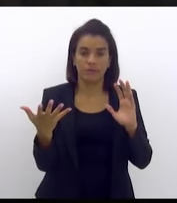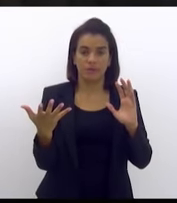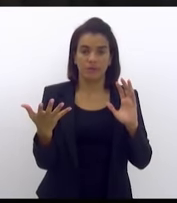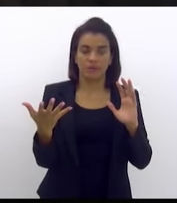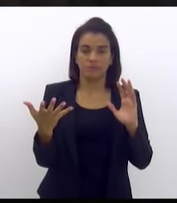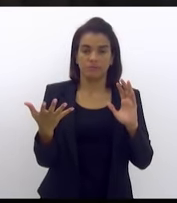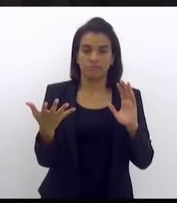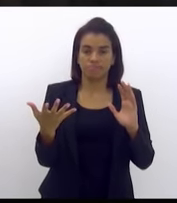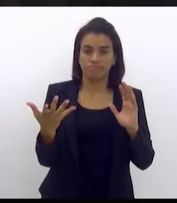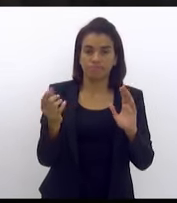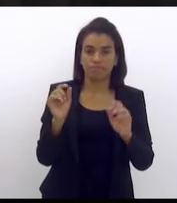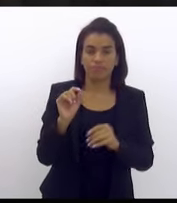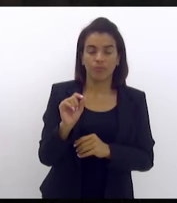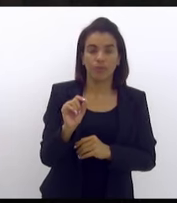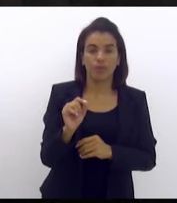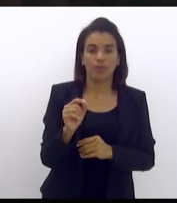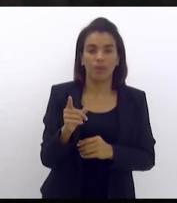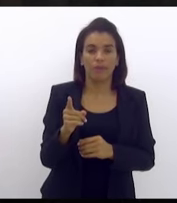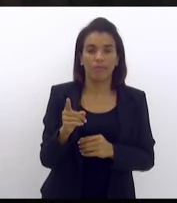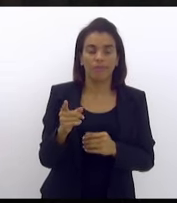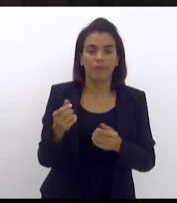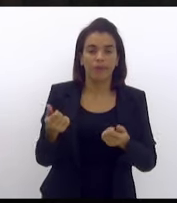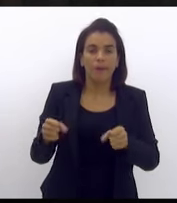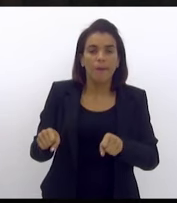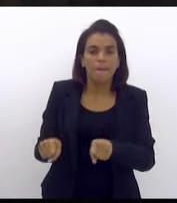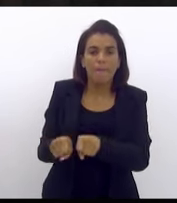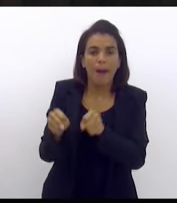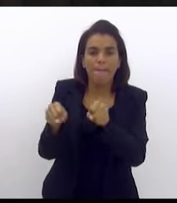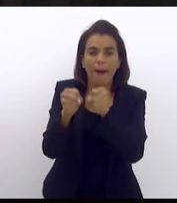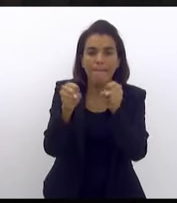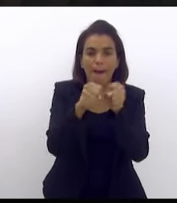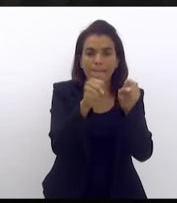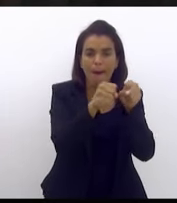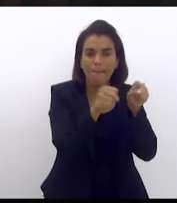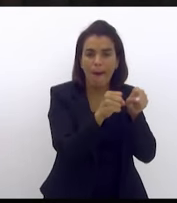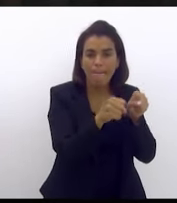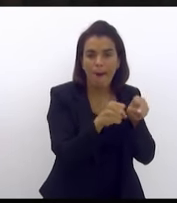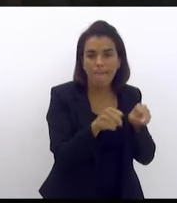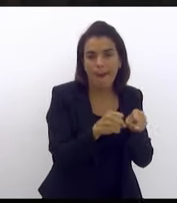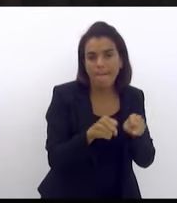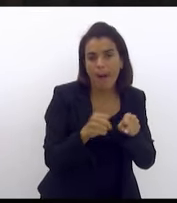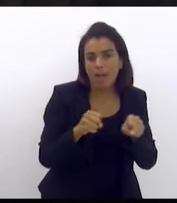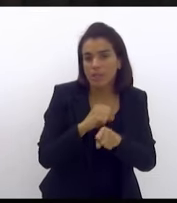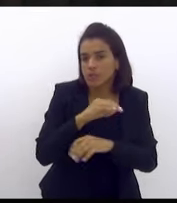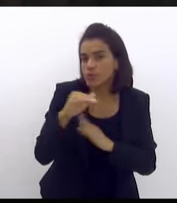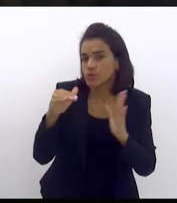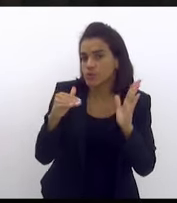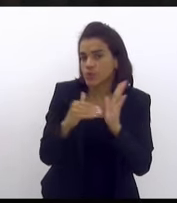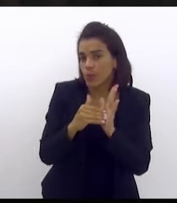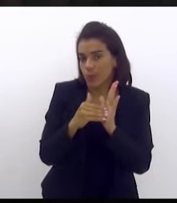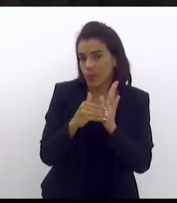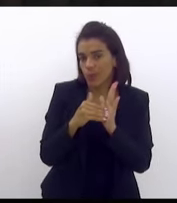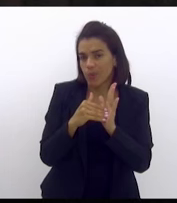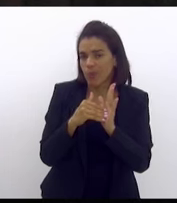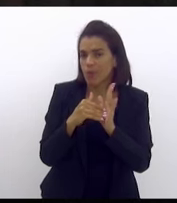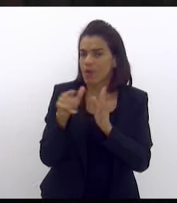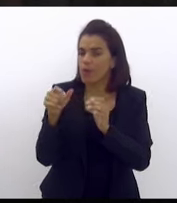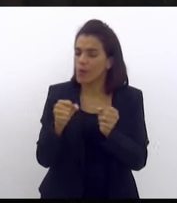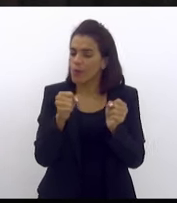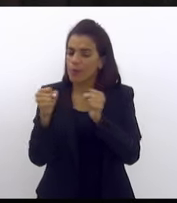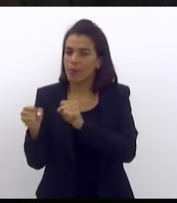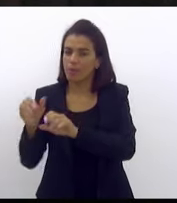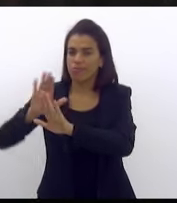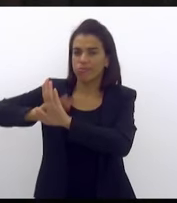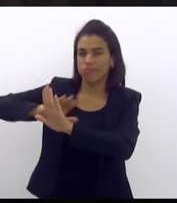a destruição dos valores e o poder paralelo que isso está simbolizando em